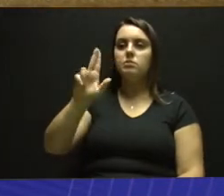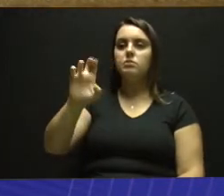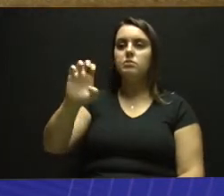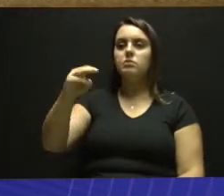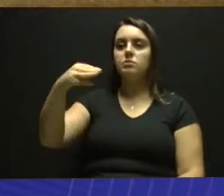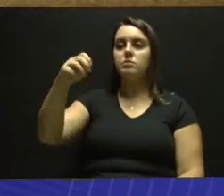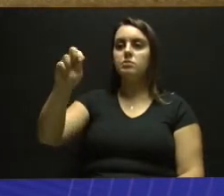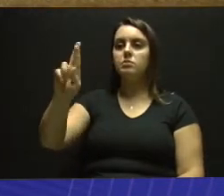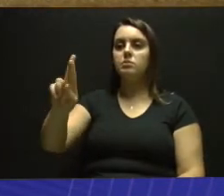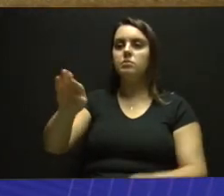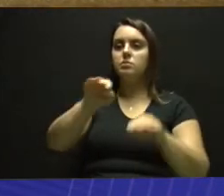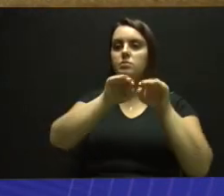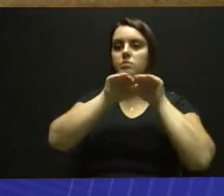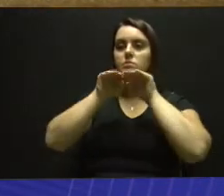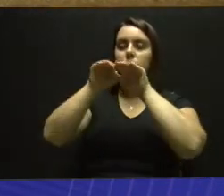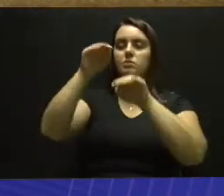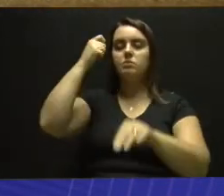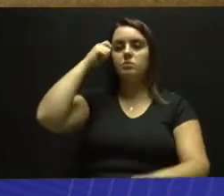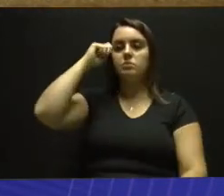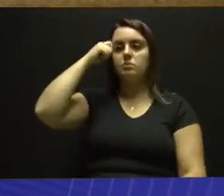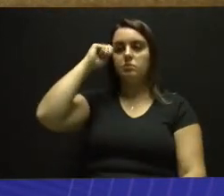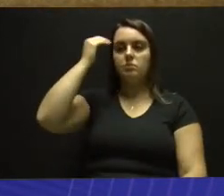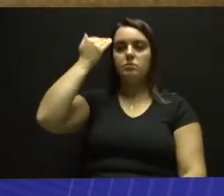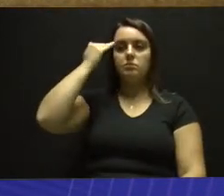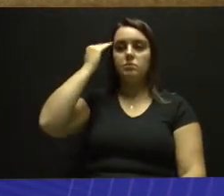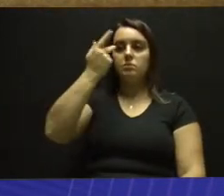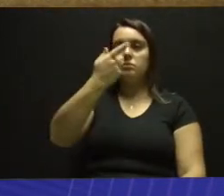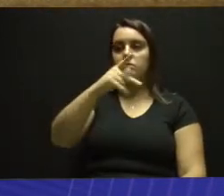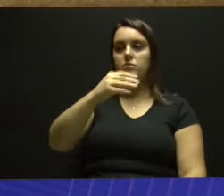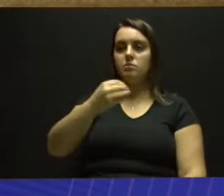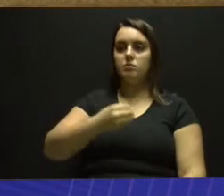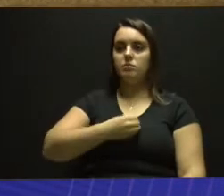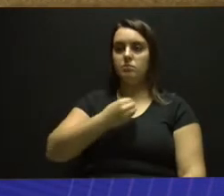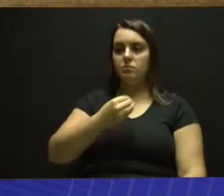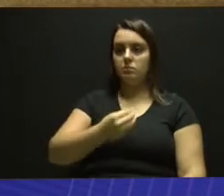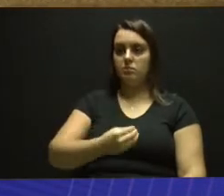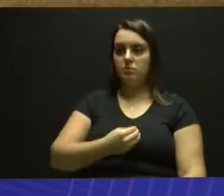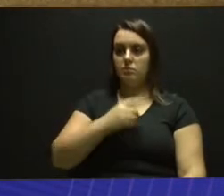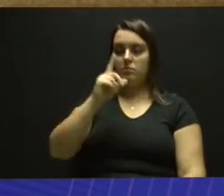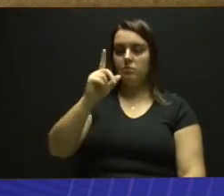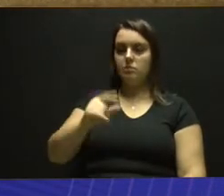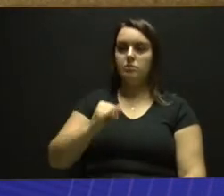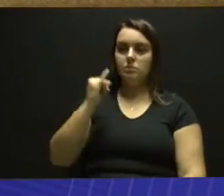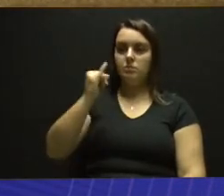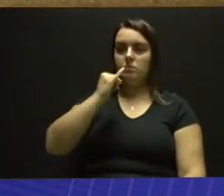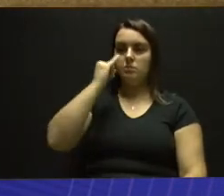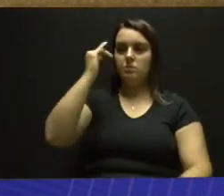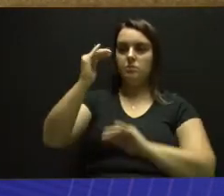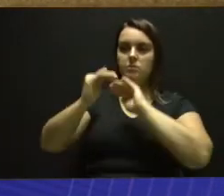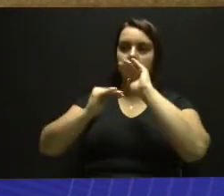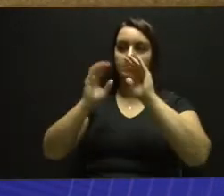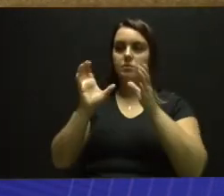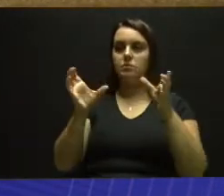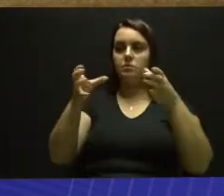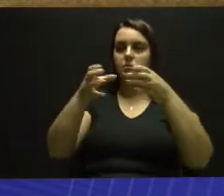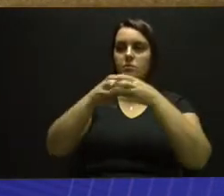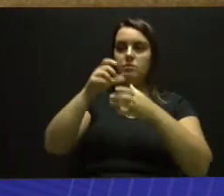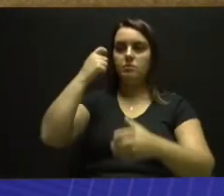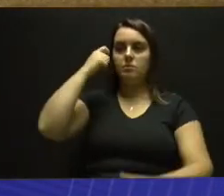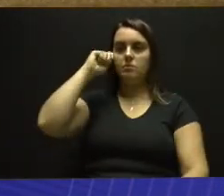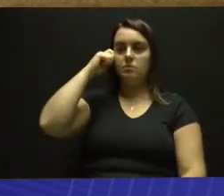relação à igualdade racial entendendo que a sua contribuição é fundamental para o desenvolvimento da comunidade negra